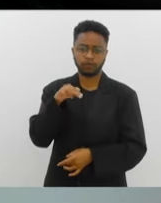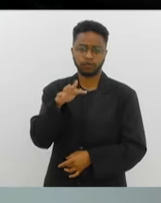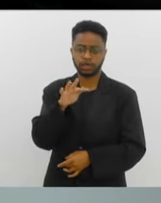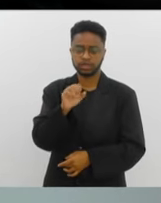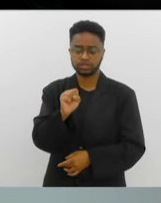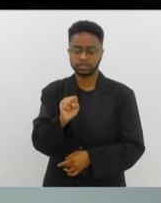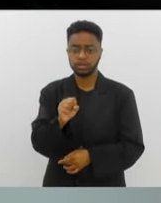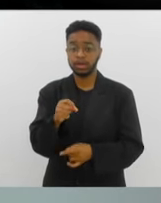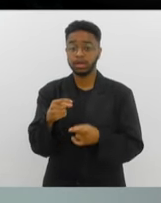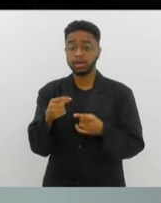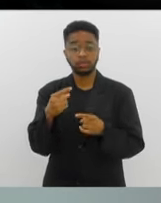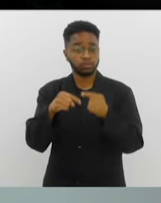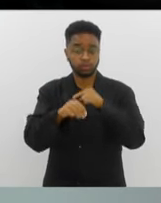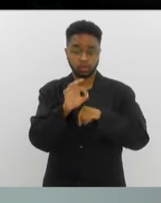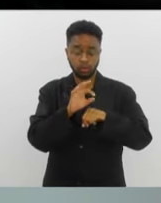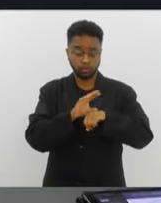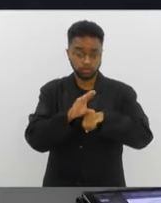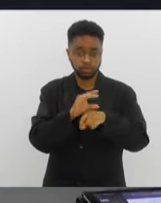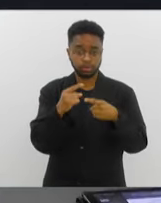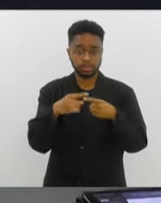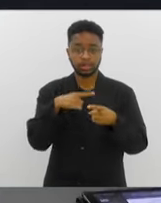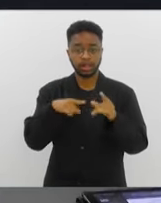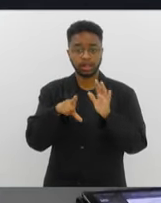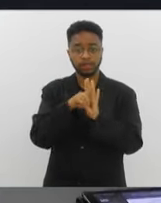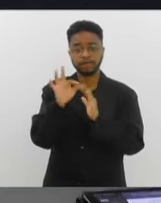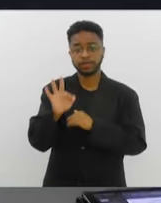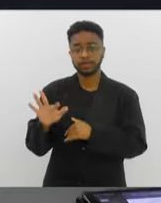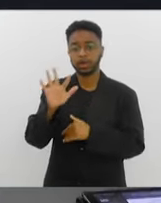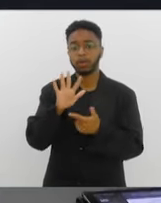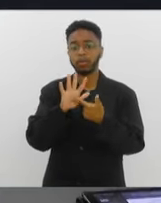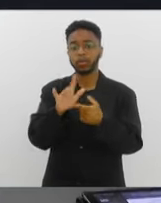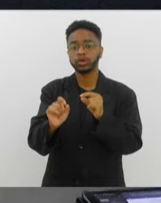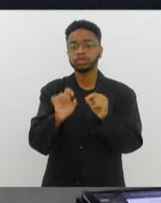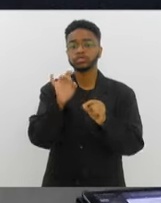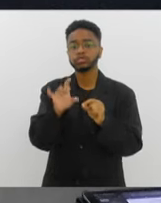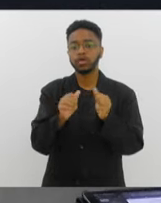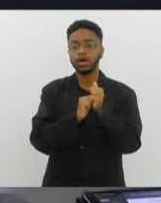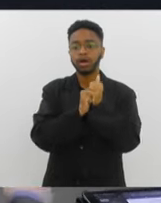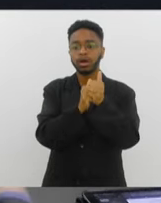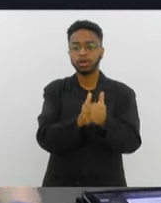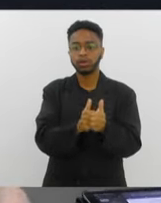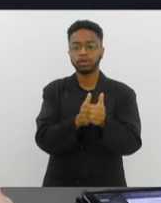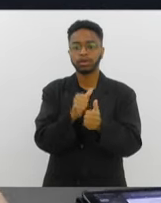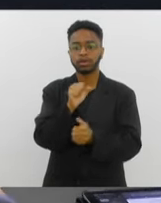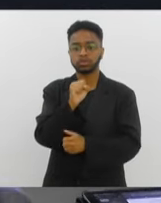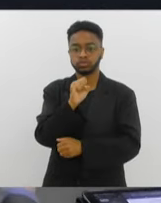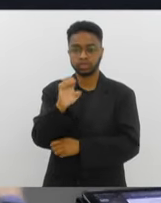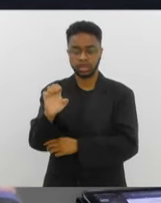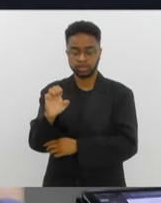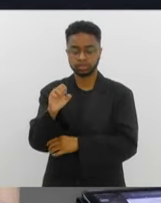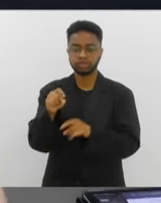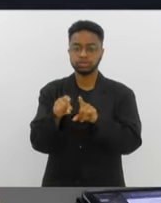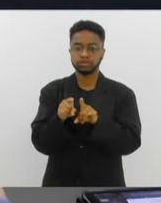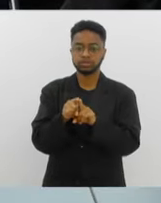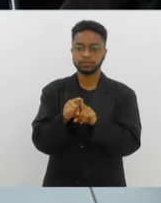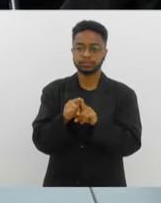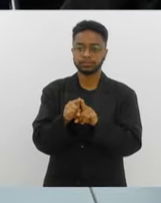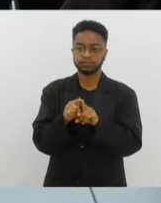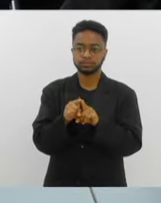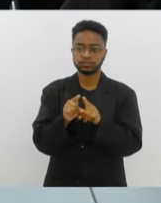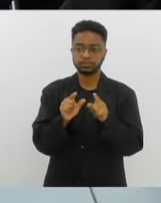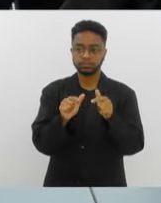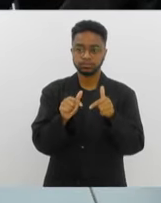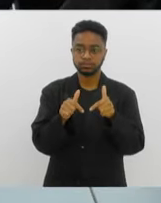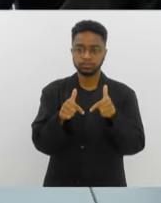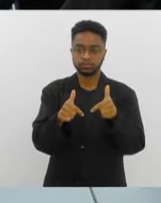inconstitucional, porque há uma lei federal que diz que você só pode acompanhar no Sudeste e fazer... Então, o que está no convênio com o